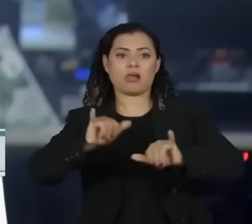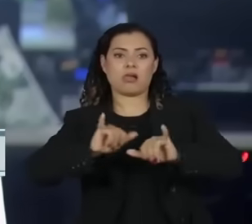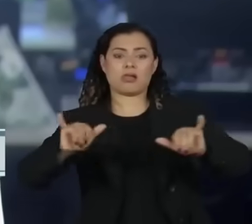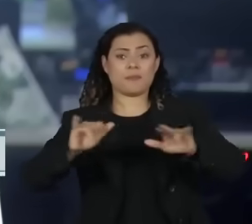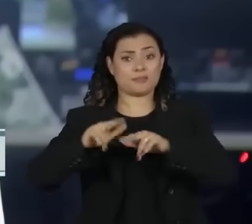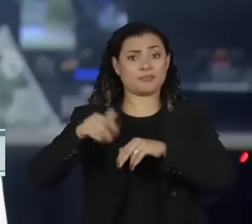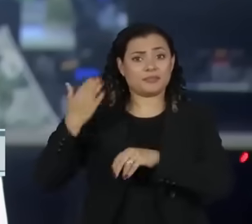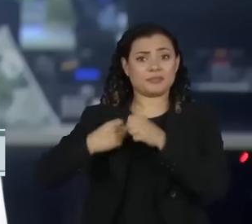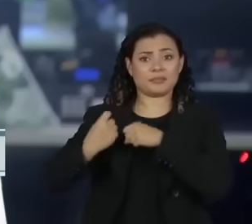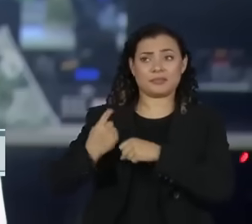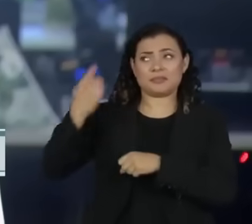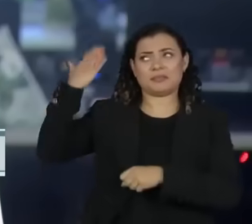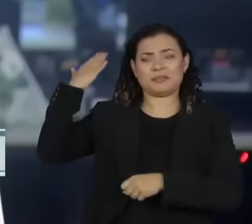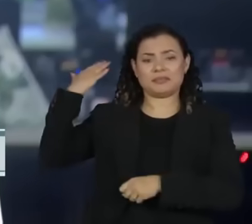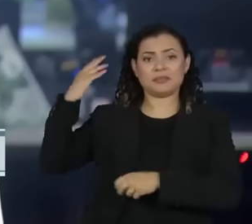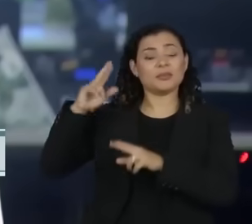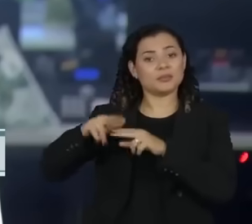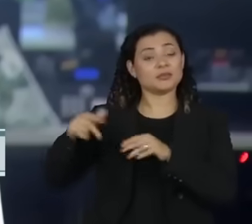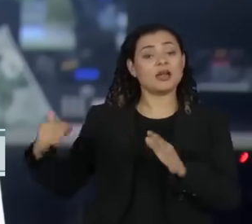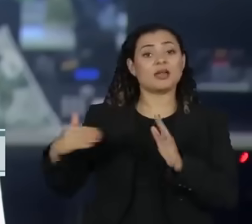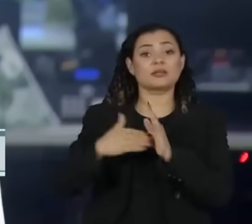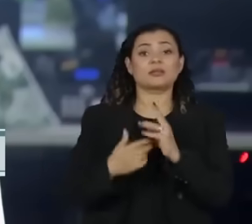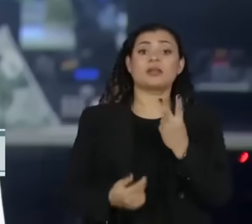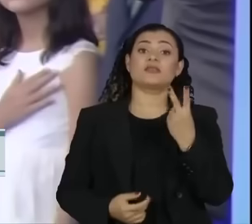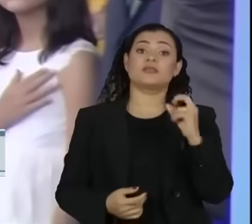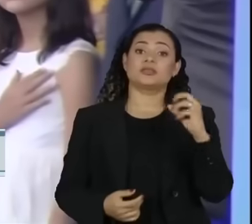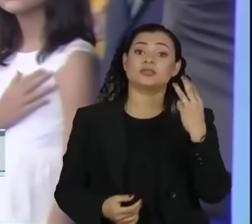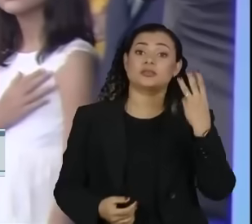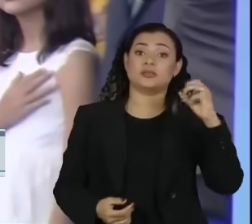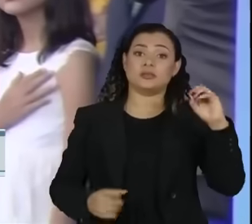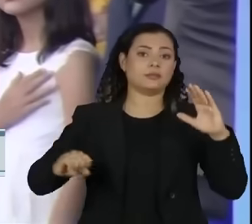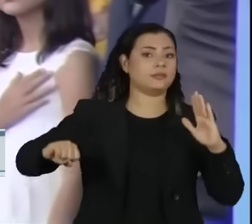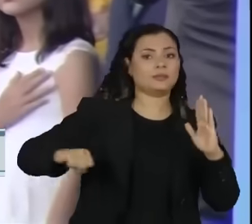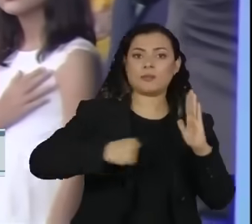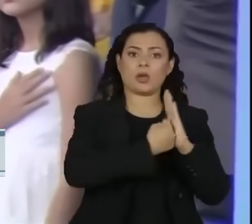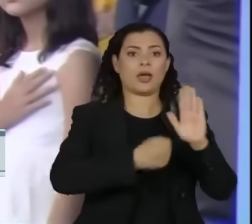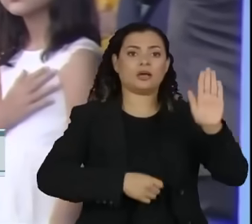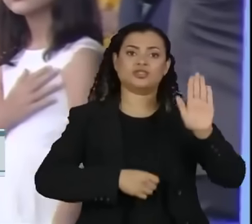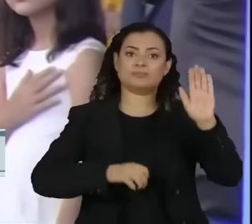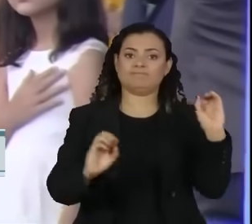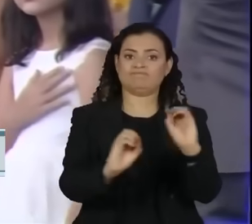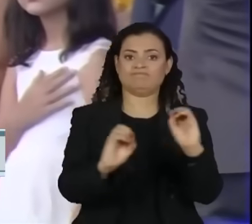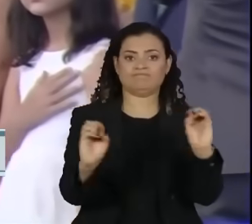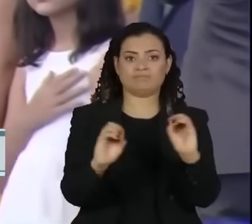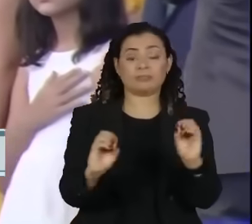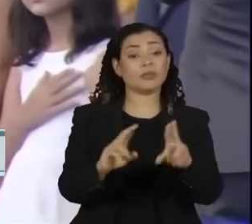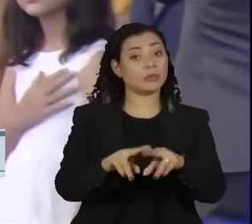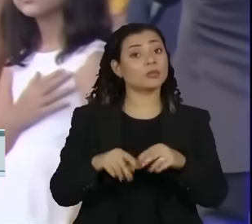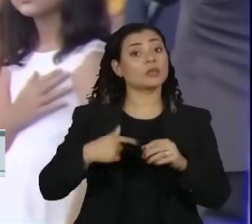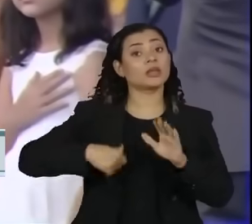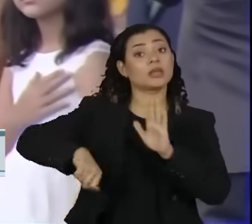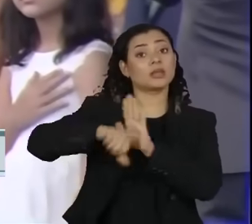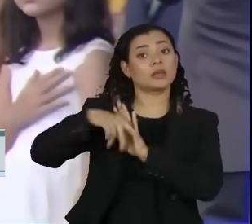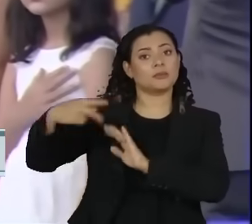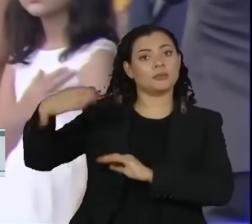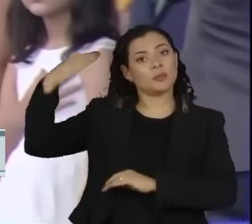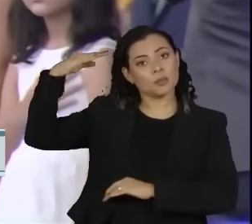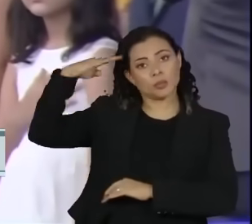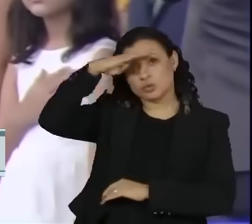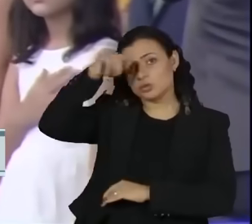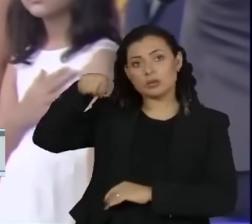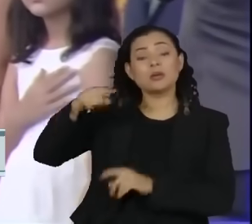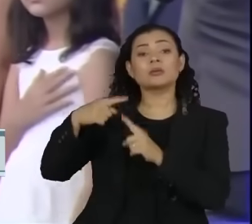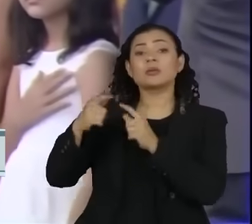o ex-presidente inelegível até 2030. Entre os crimes cometidos por Bolsonaro está uma